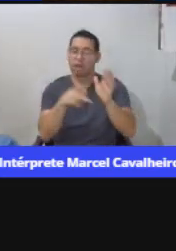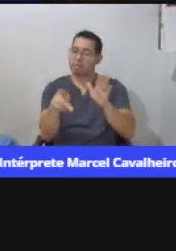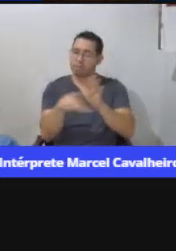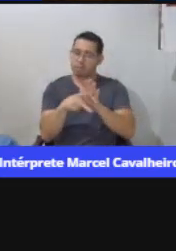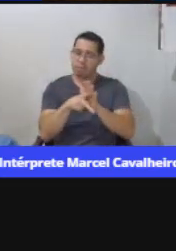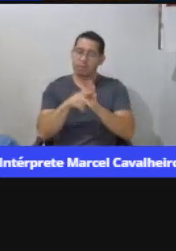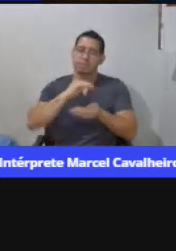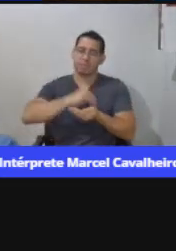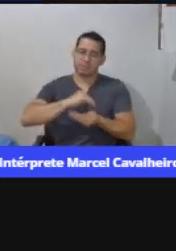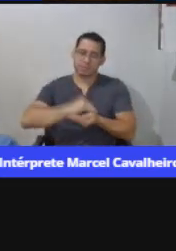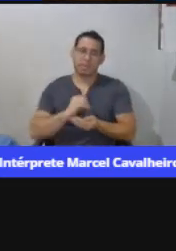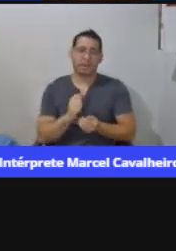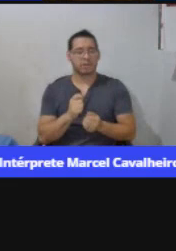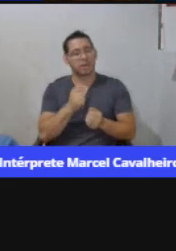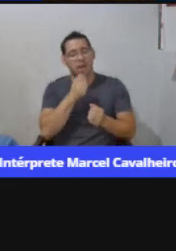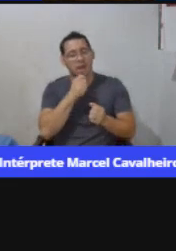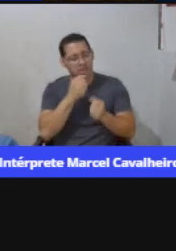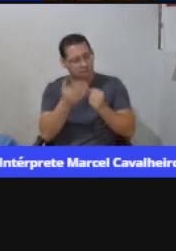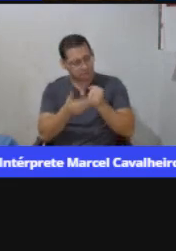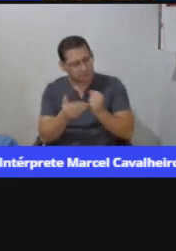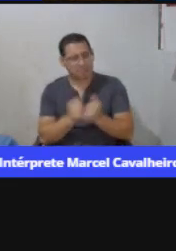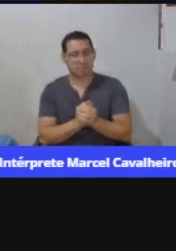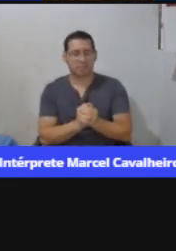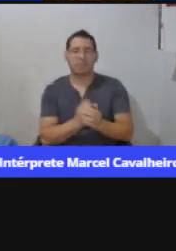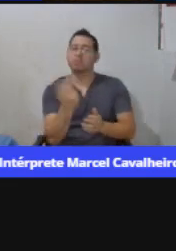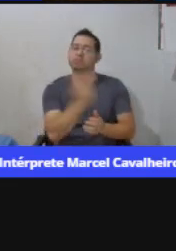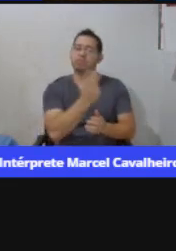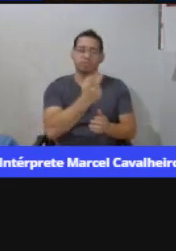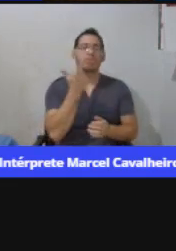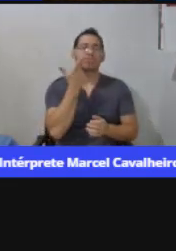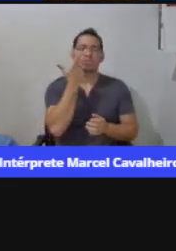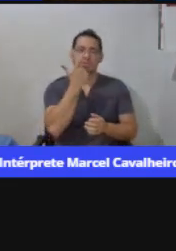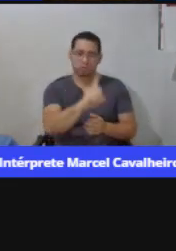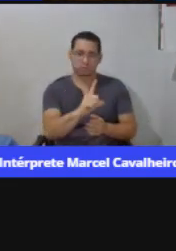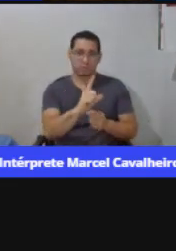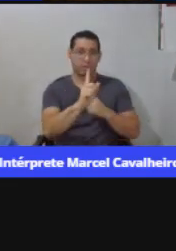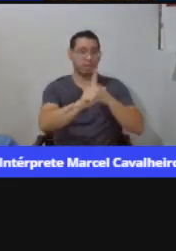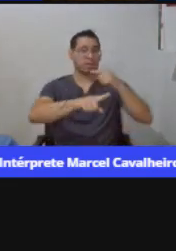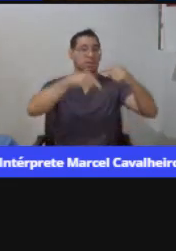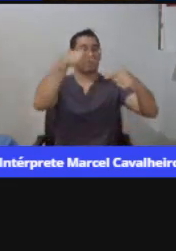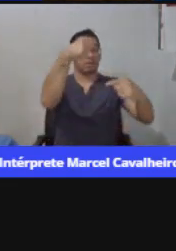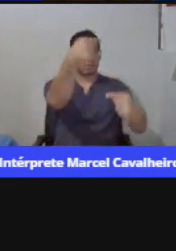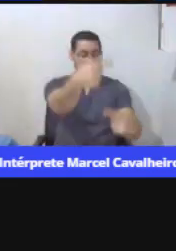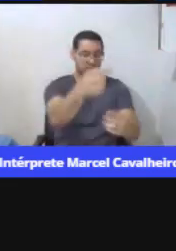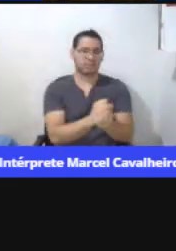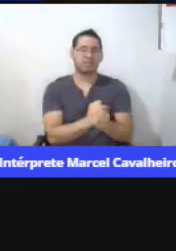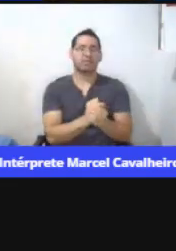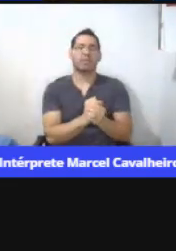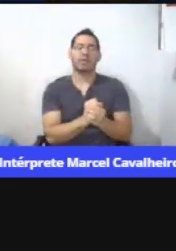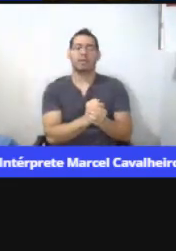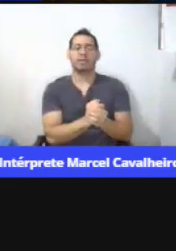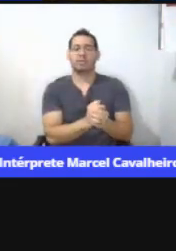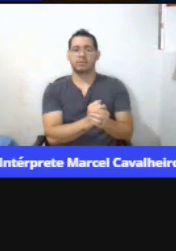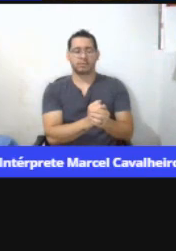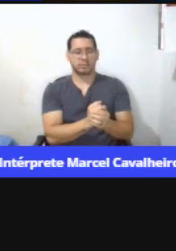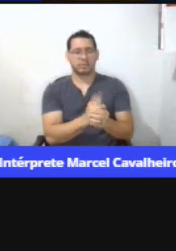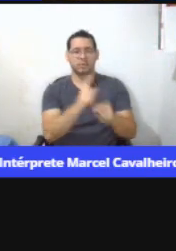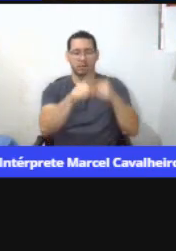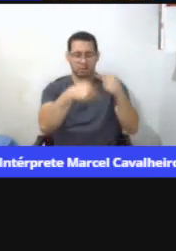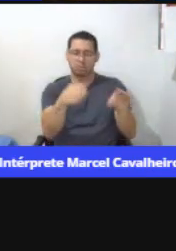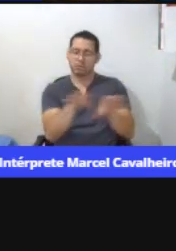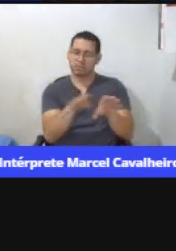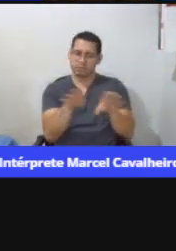versão preliminar. Então, os dois documentos vocês conseguem acessar. Depois, nós disponibilizamos esses slides para